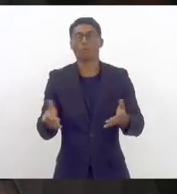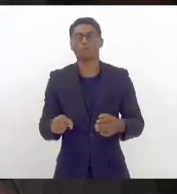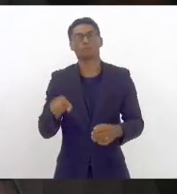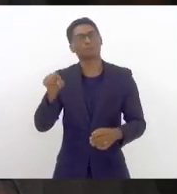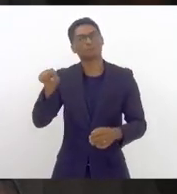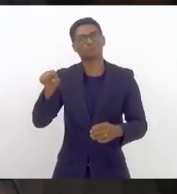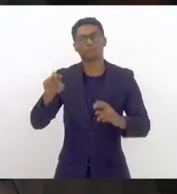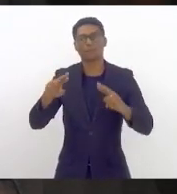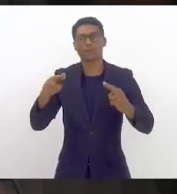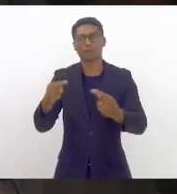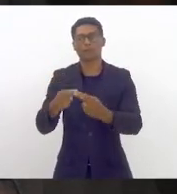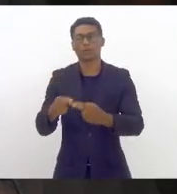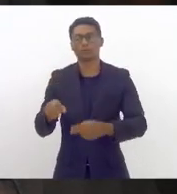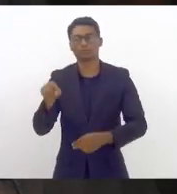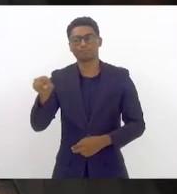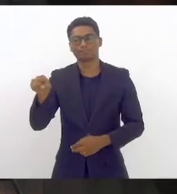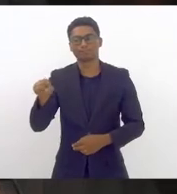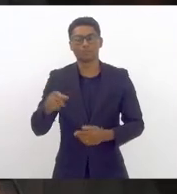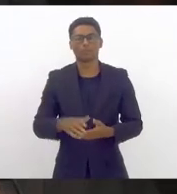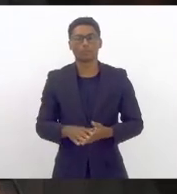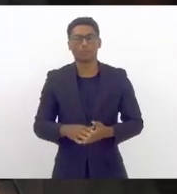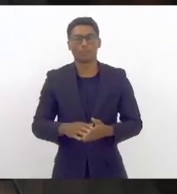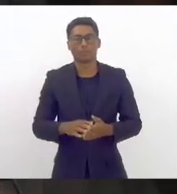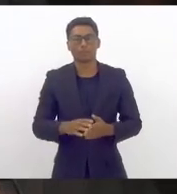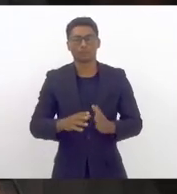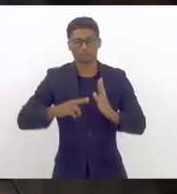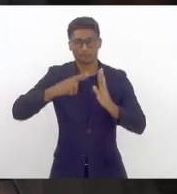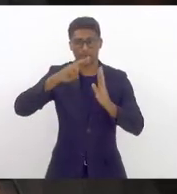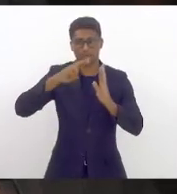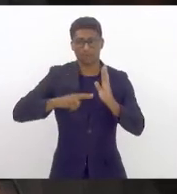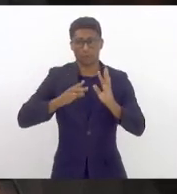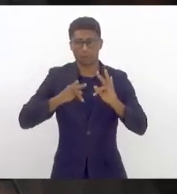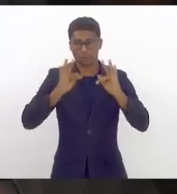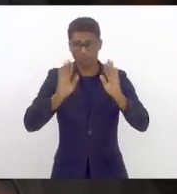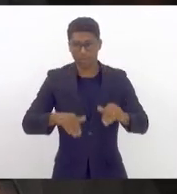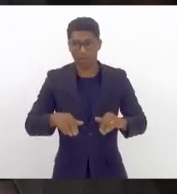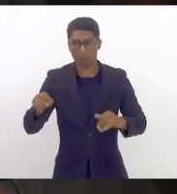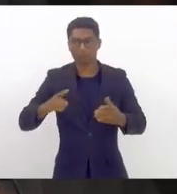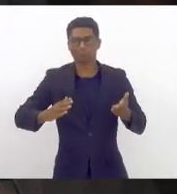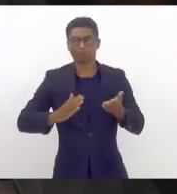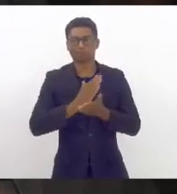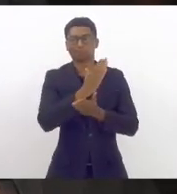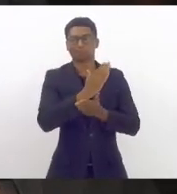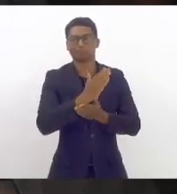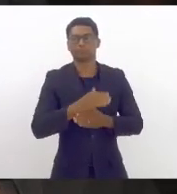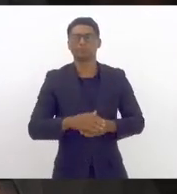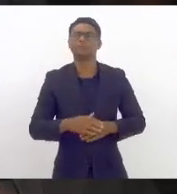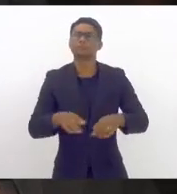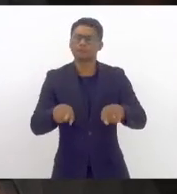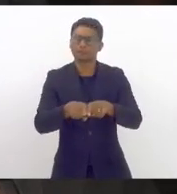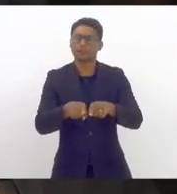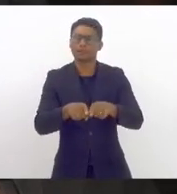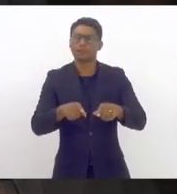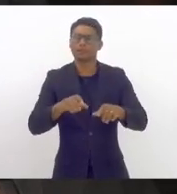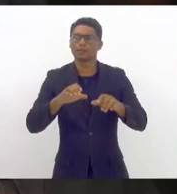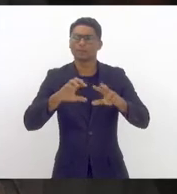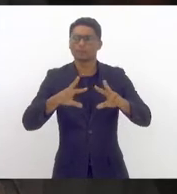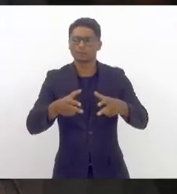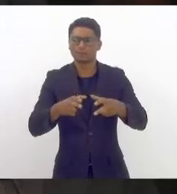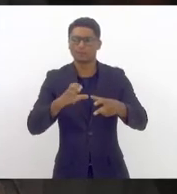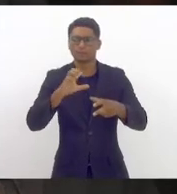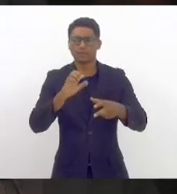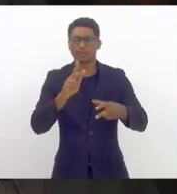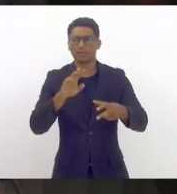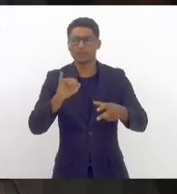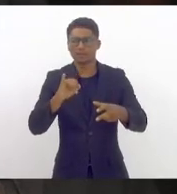na aprovação do relatório final que a CPI ainda tem outros membros e suplentes